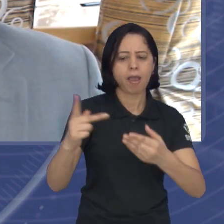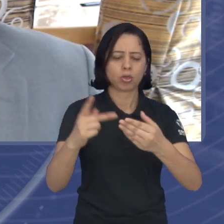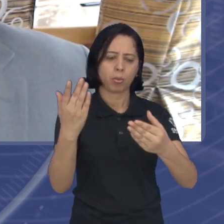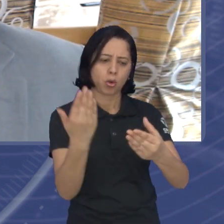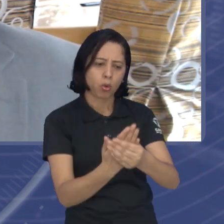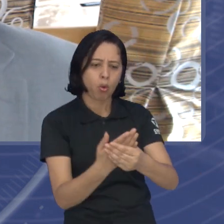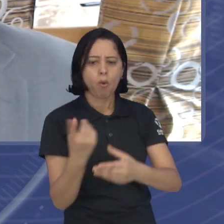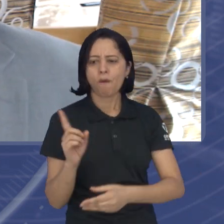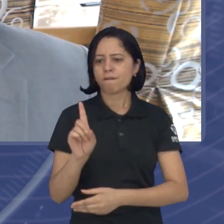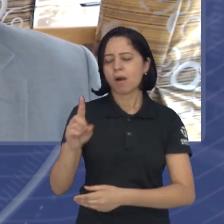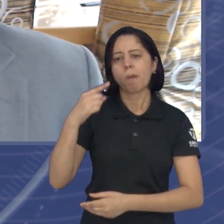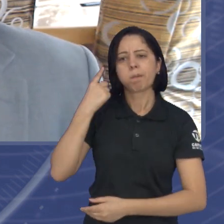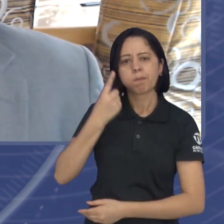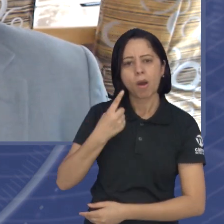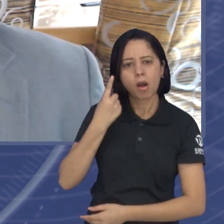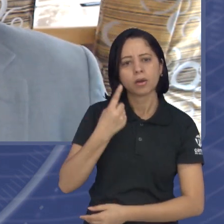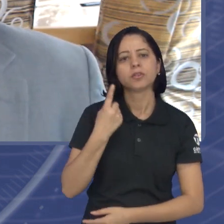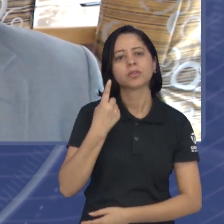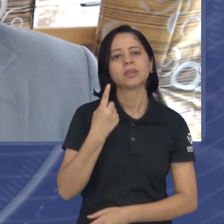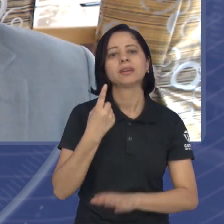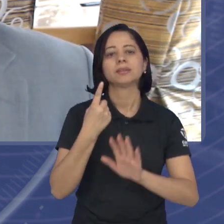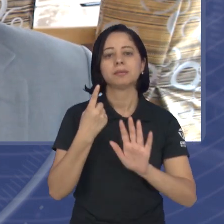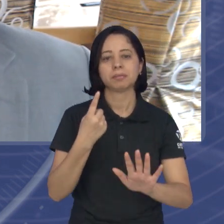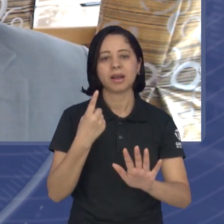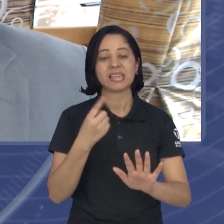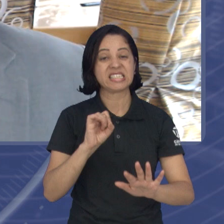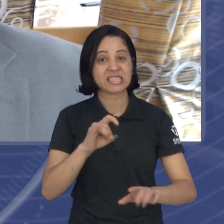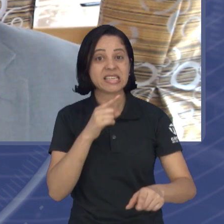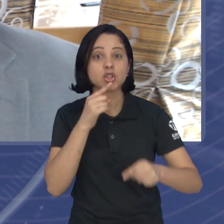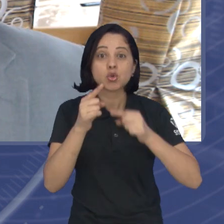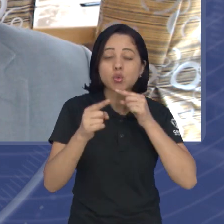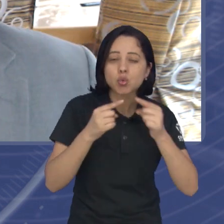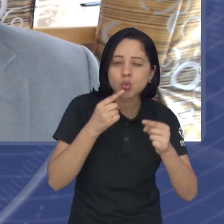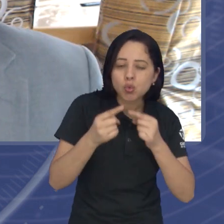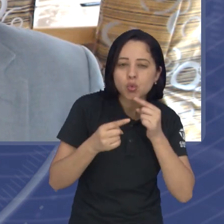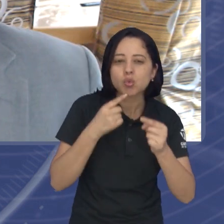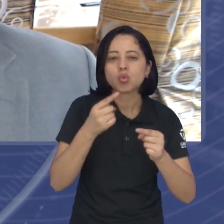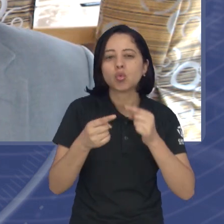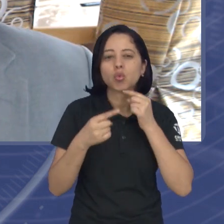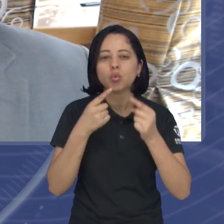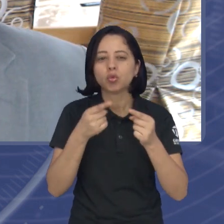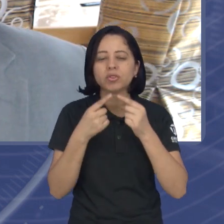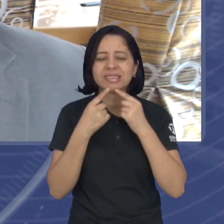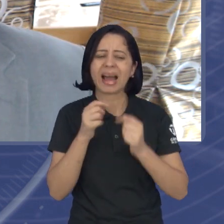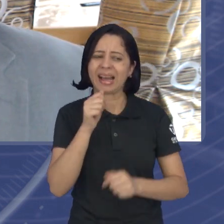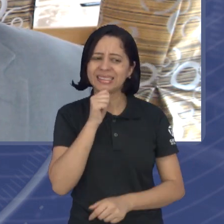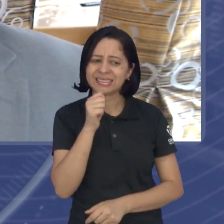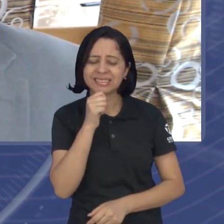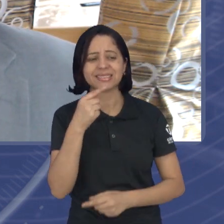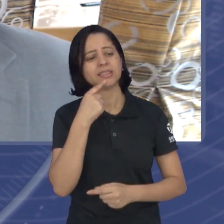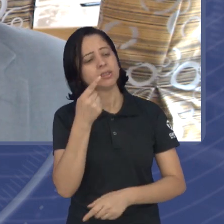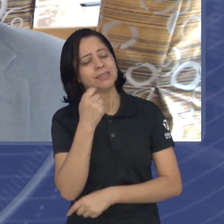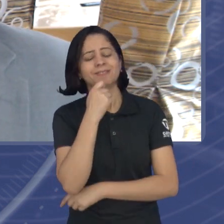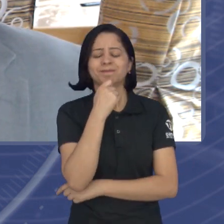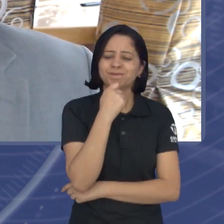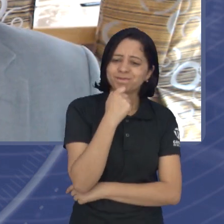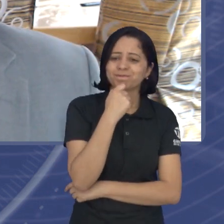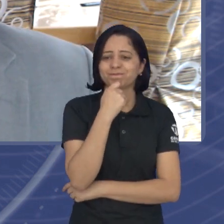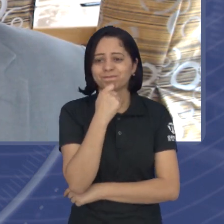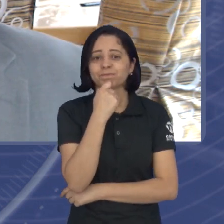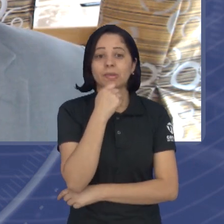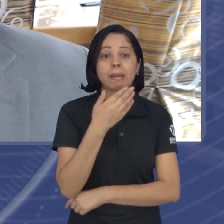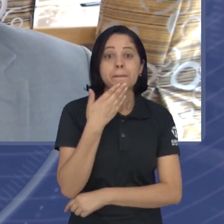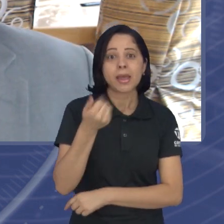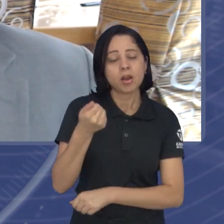tente resolver primeiro com a empresa, mas no caso de dúvida, se tem alguma informação que você, de repente, fique inseguro,